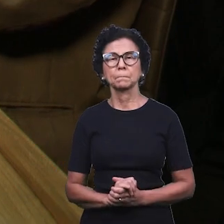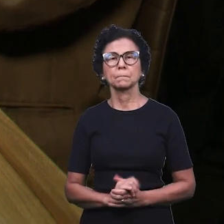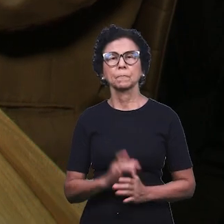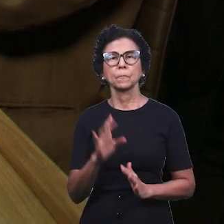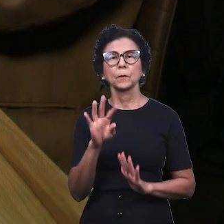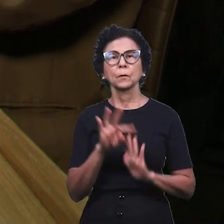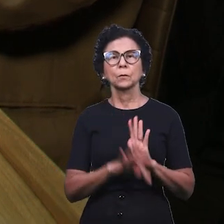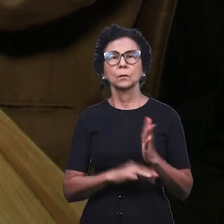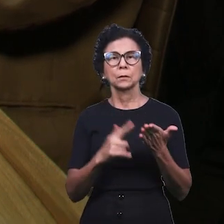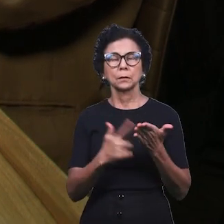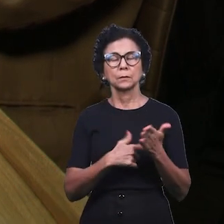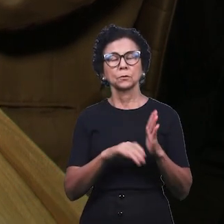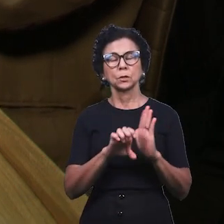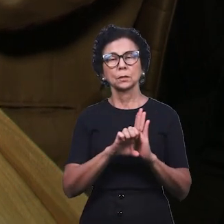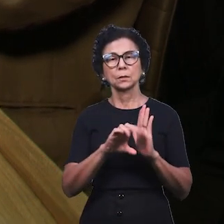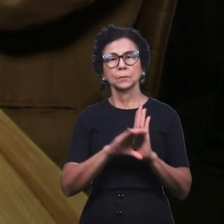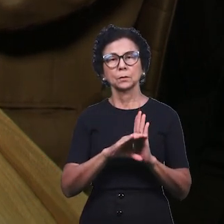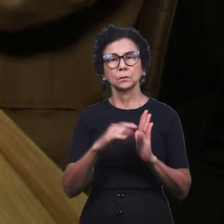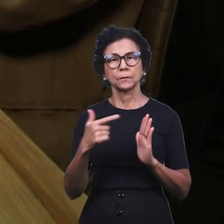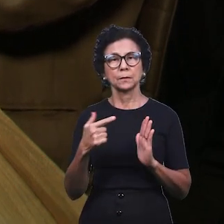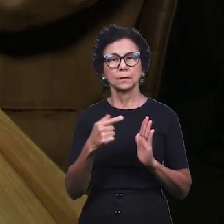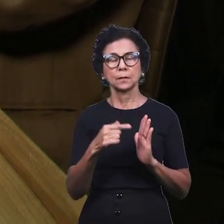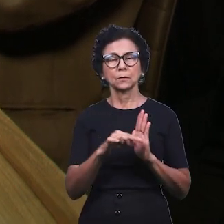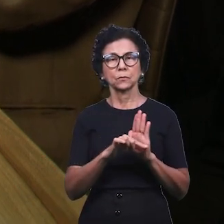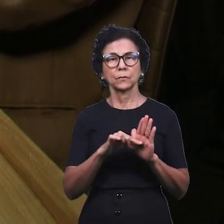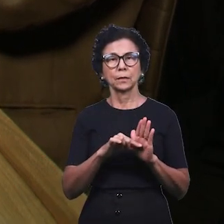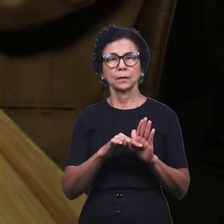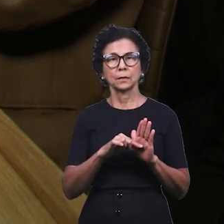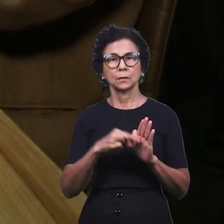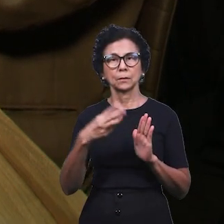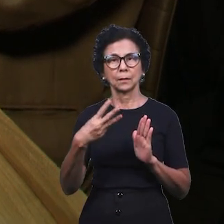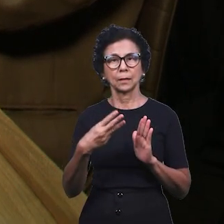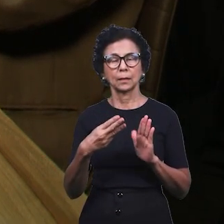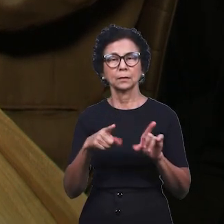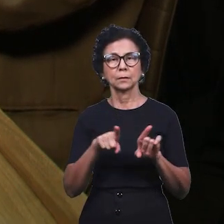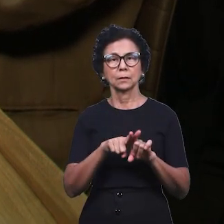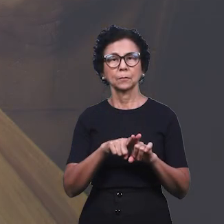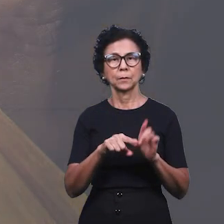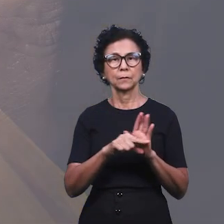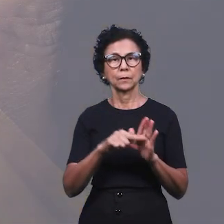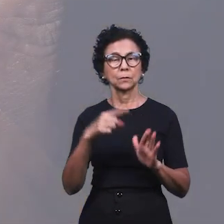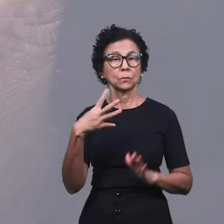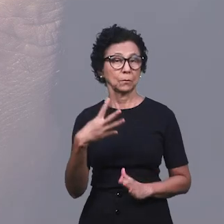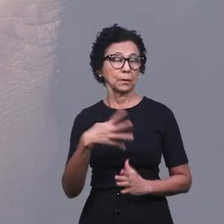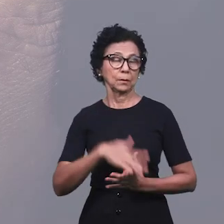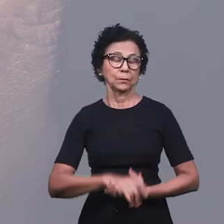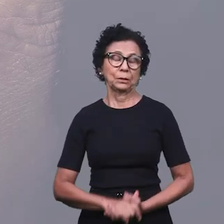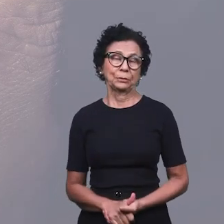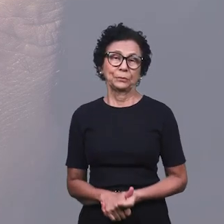em Êxodo 27, verso 3 e 4, que diz assim: